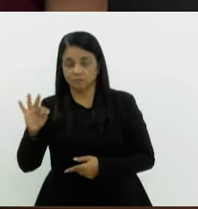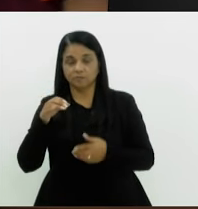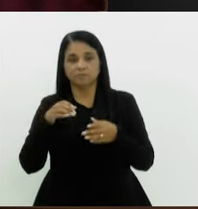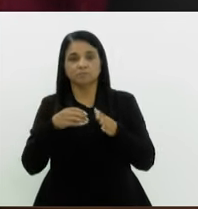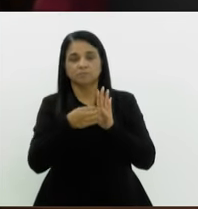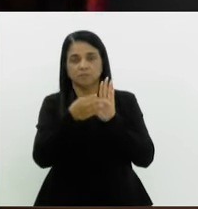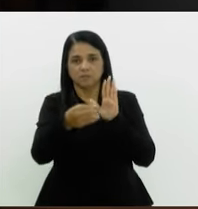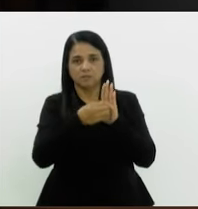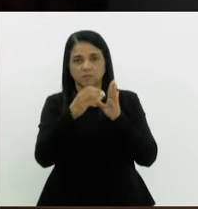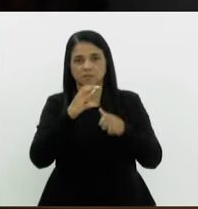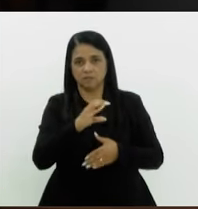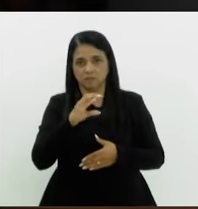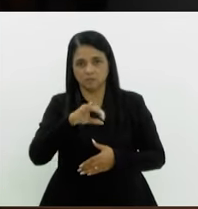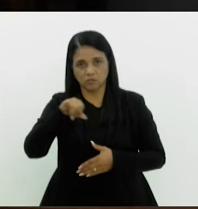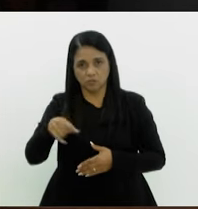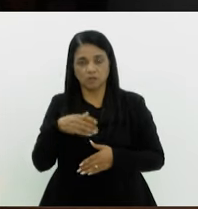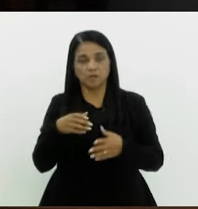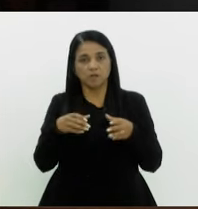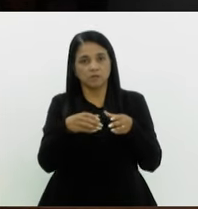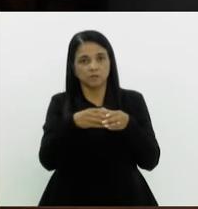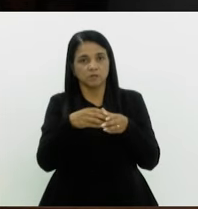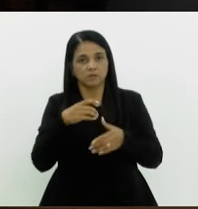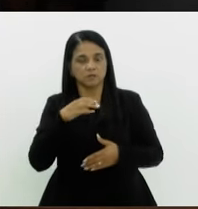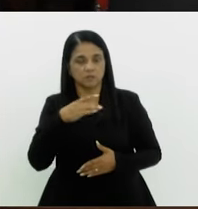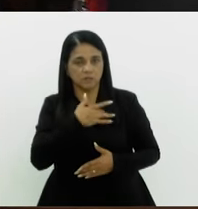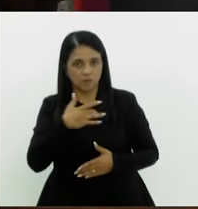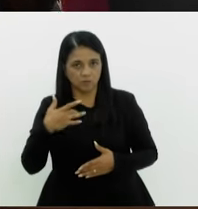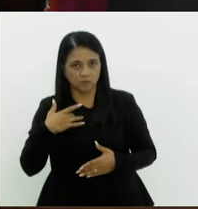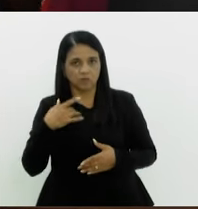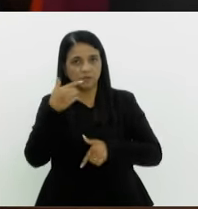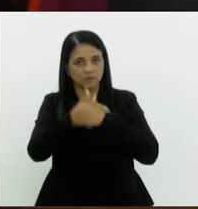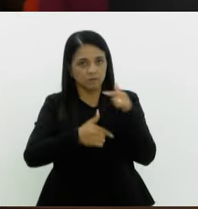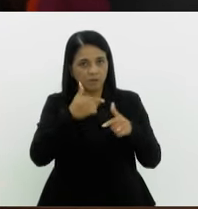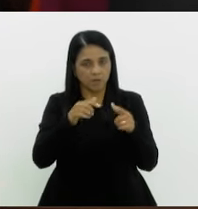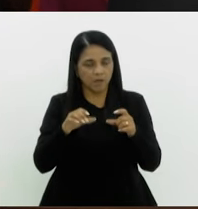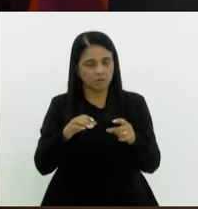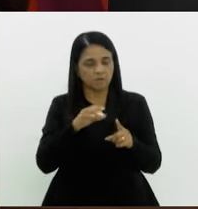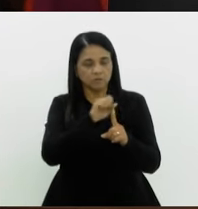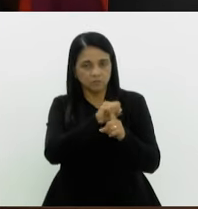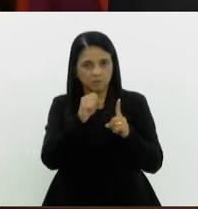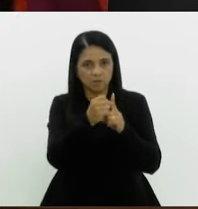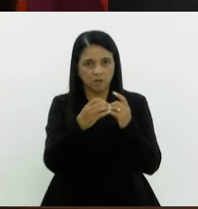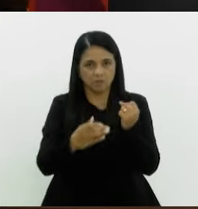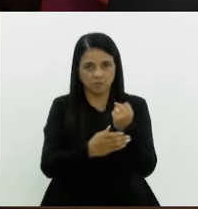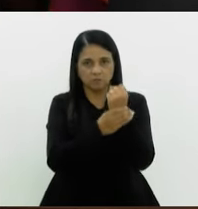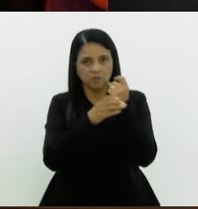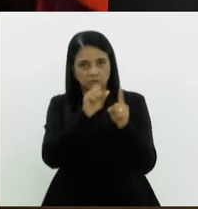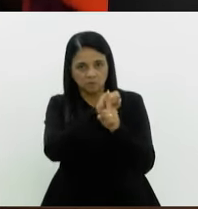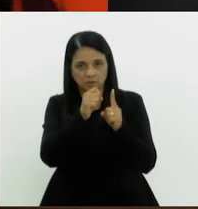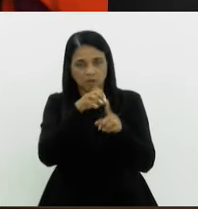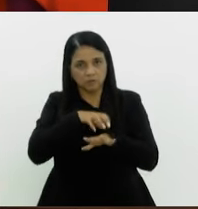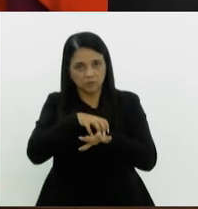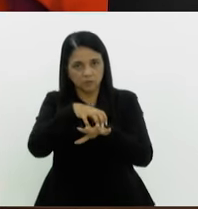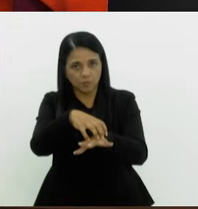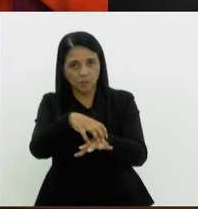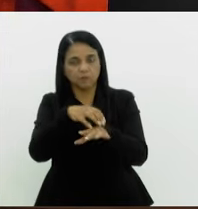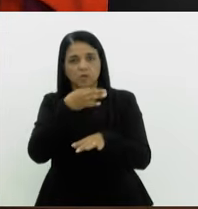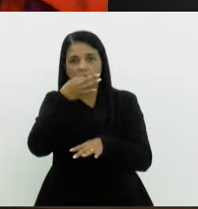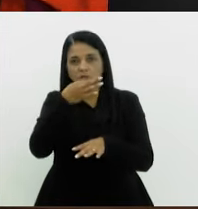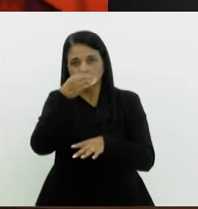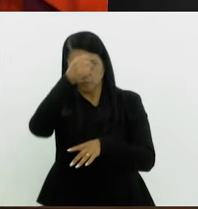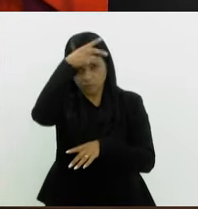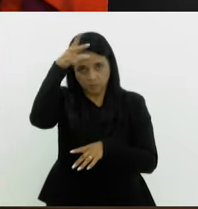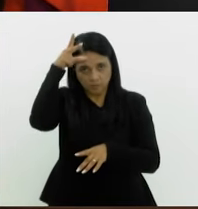Constituição e Justiça, de Saúde, Trabalho, Legislação Social e Seguridade Social, de Transportes, de Assuntos